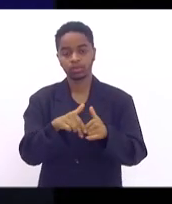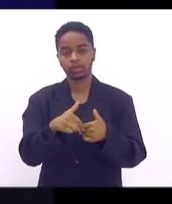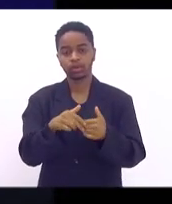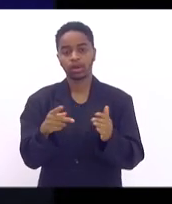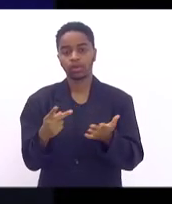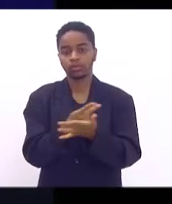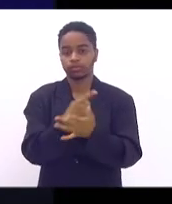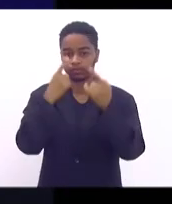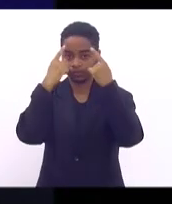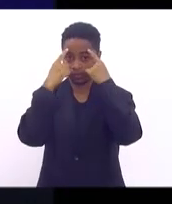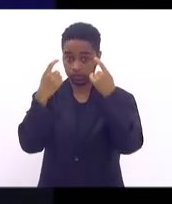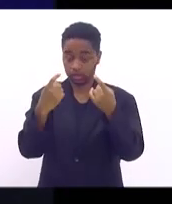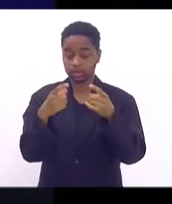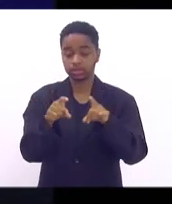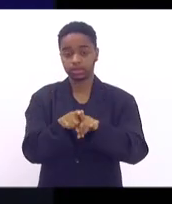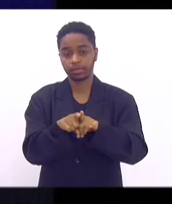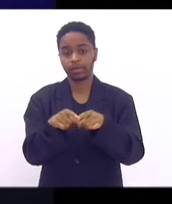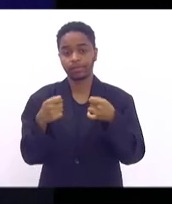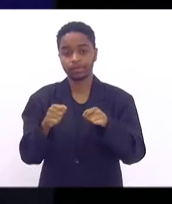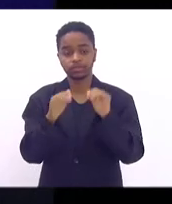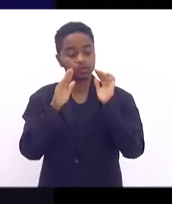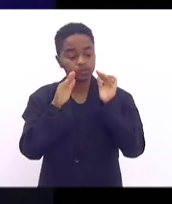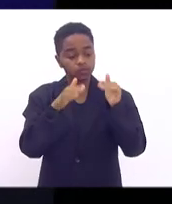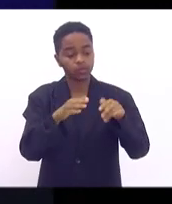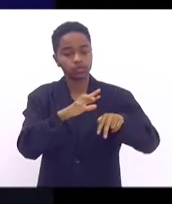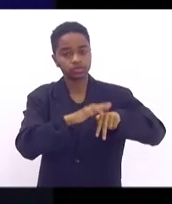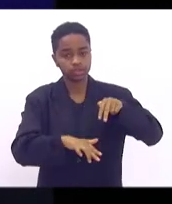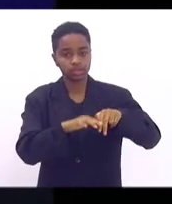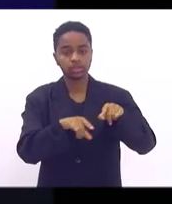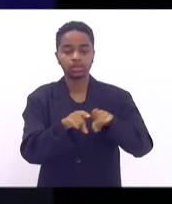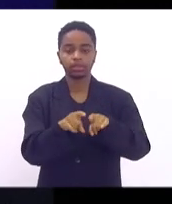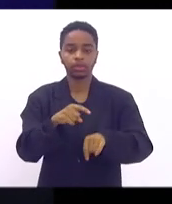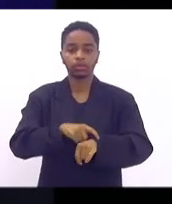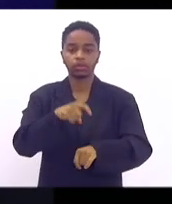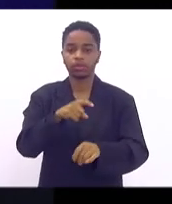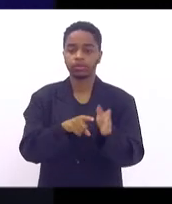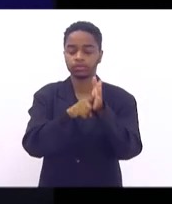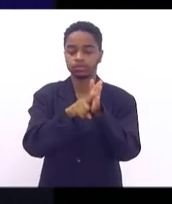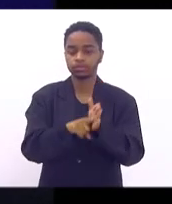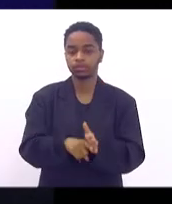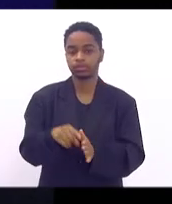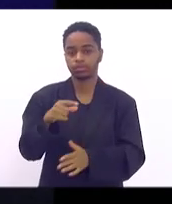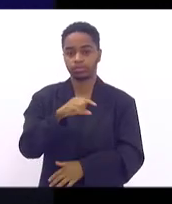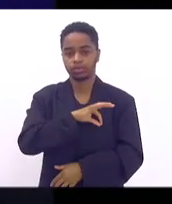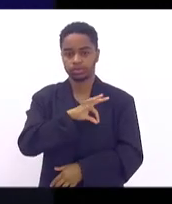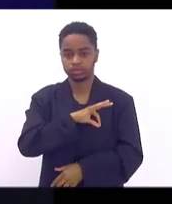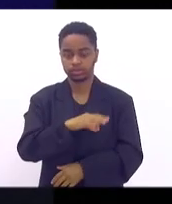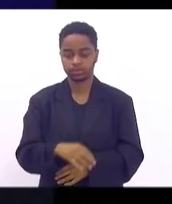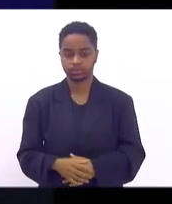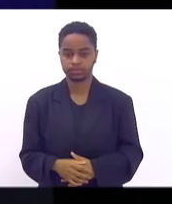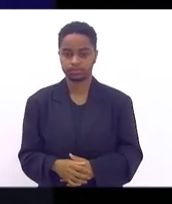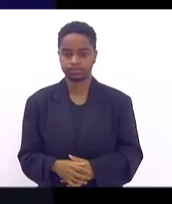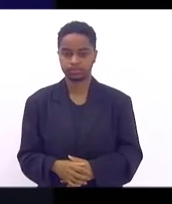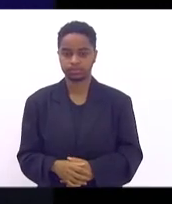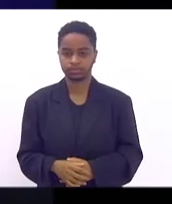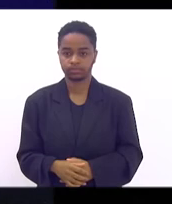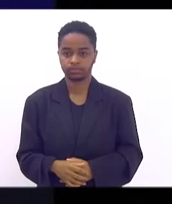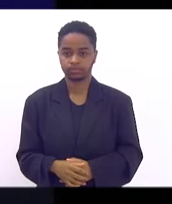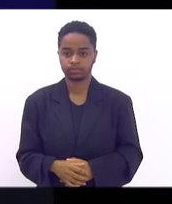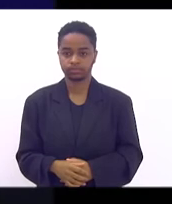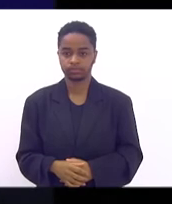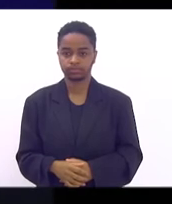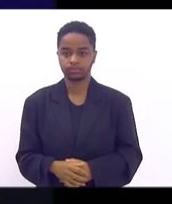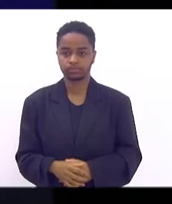violência. É preciso ter um olhar de gênero, inclusive, nas investigações policiais. Pode passar, por